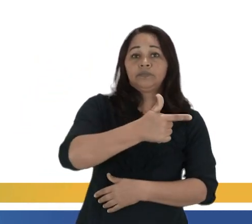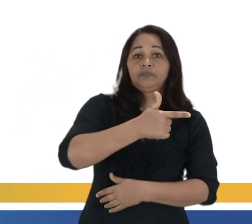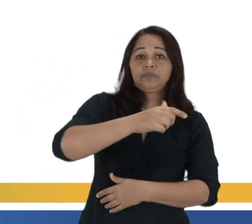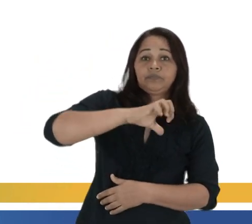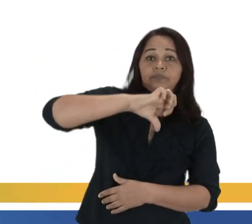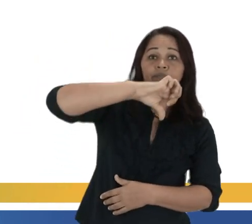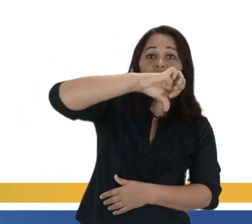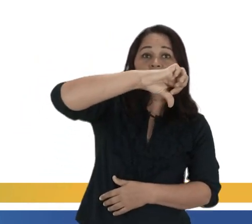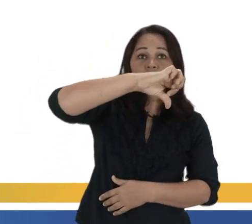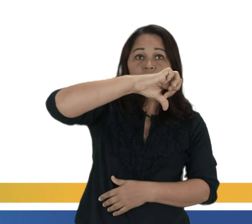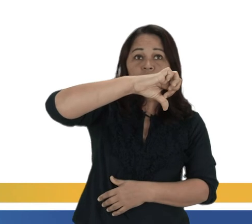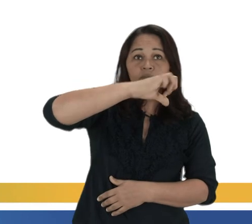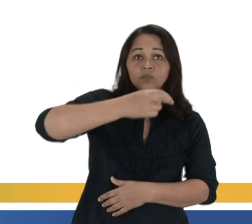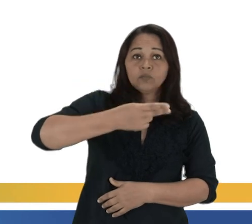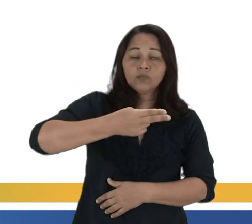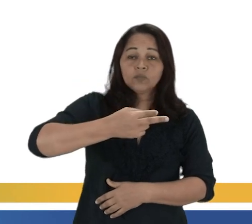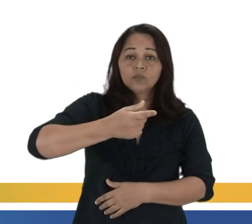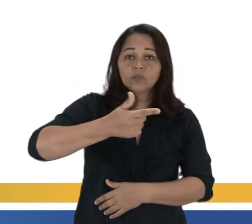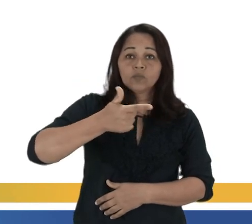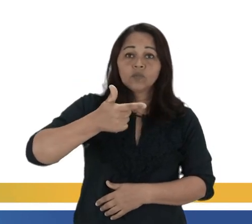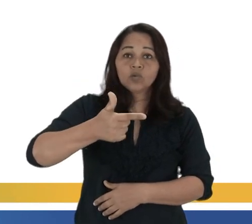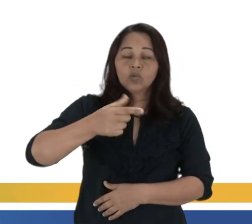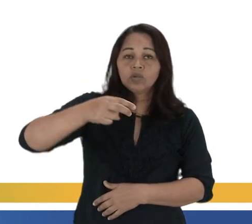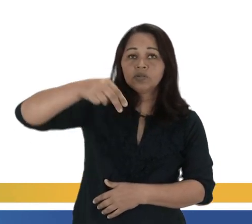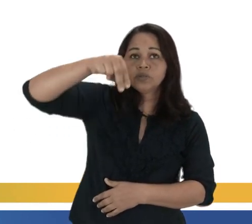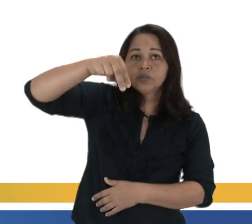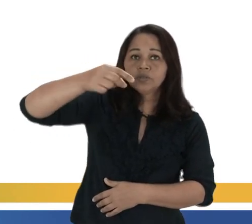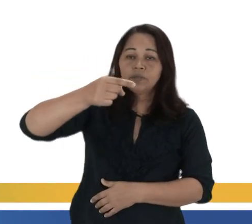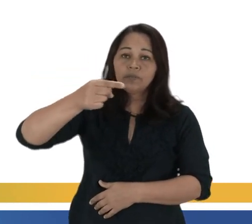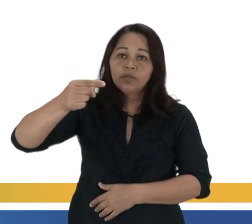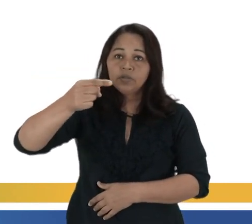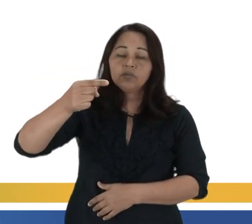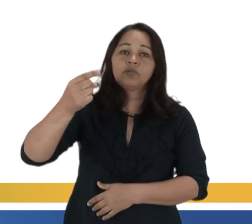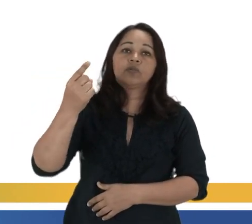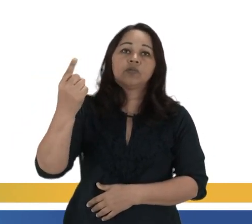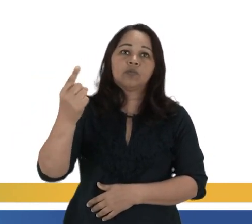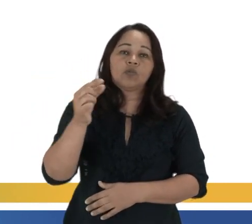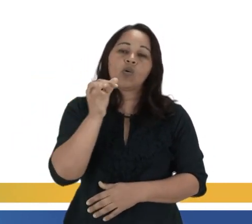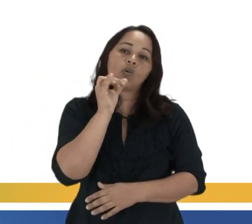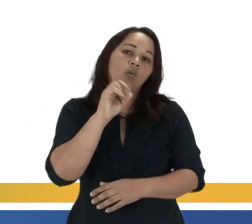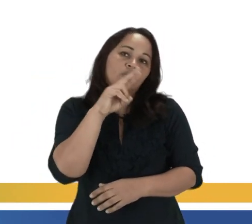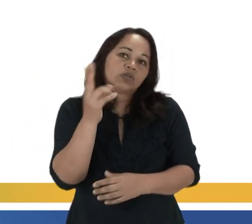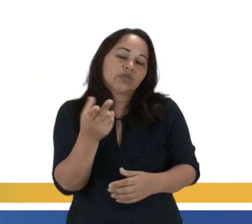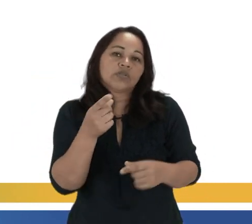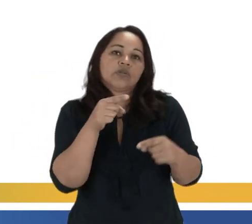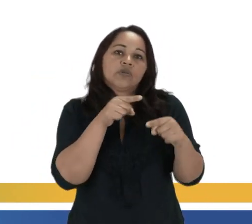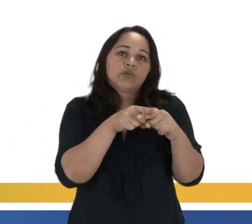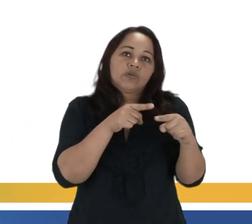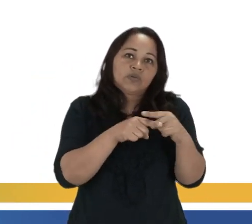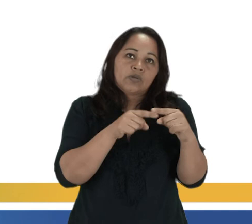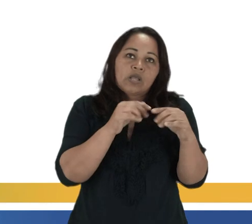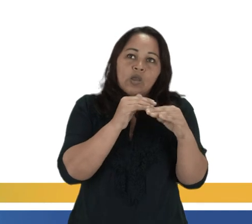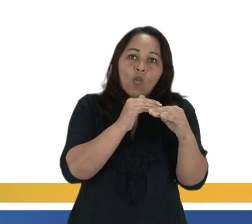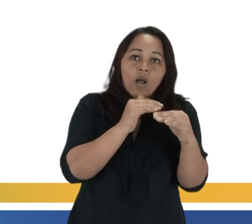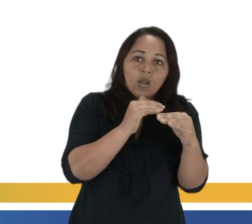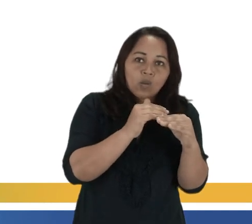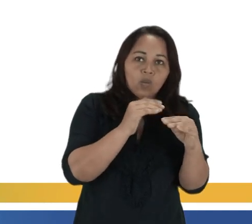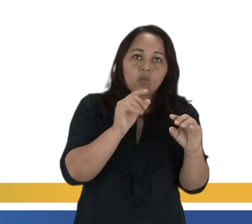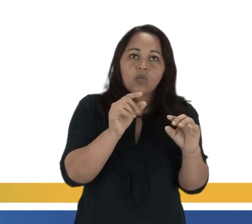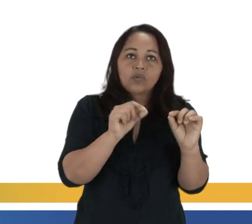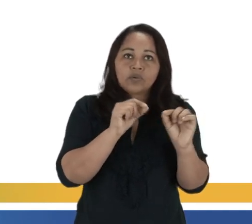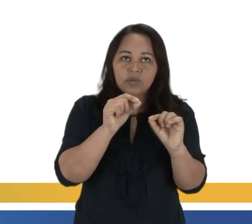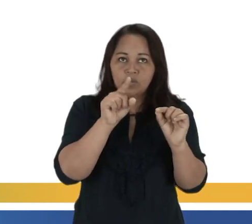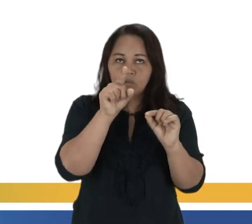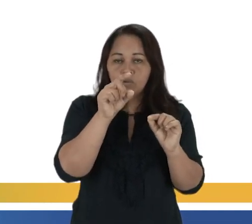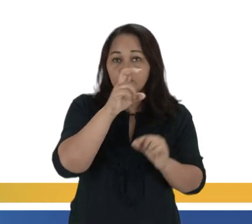Feito isso, gente, o que eu fiz ali com 512? Eu fatorei, tá bom? Eu igualei essas bases, vocês podem ver, nós temos aqui, ó, até